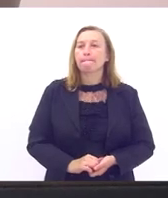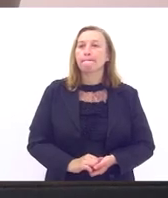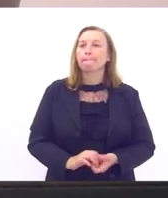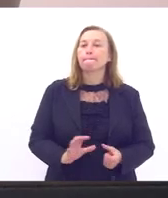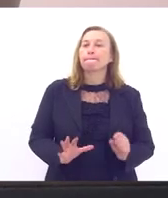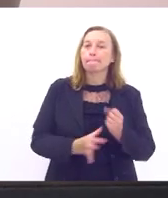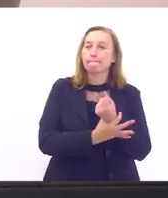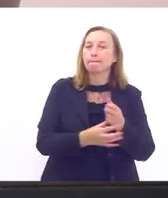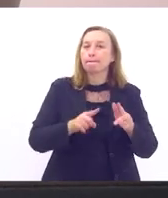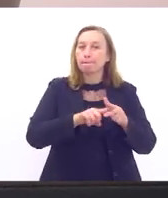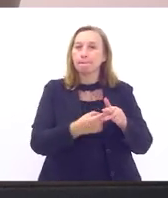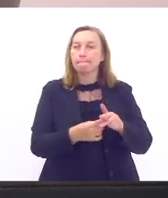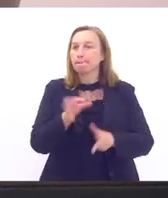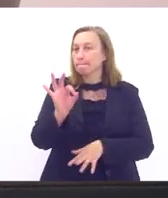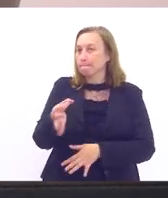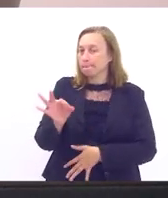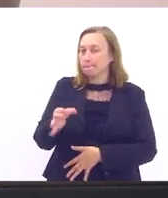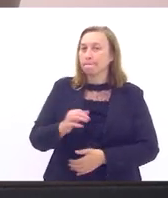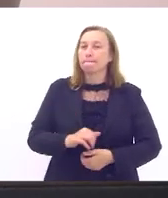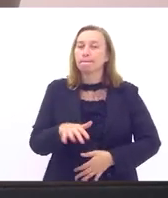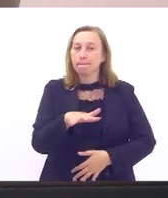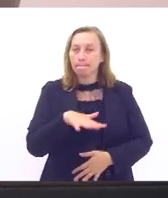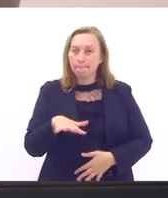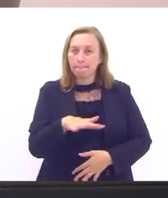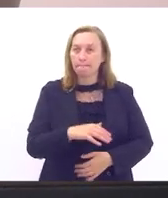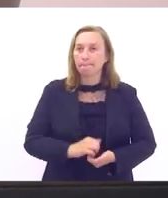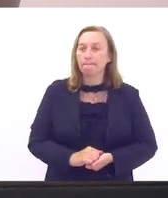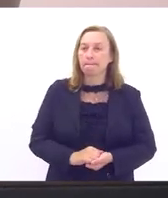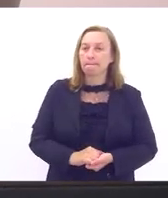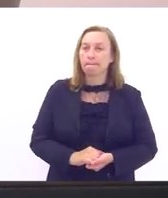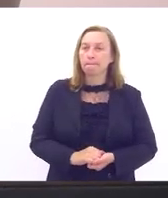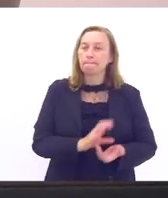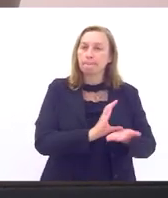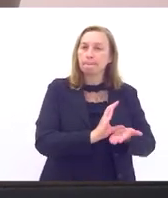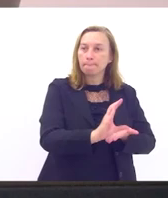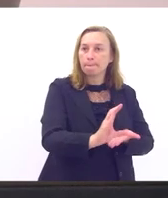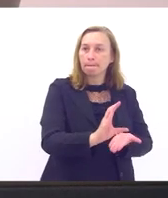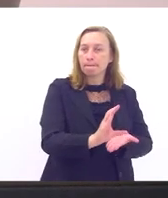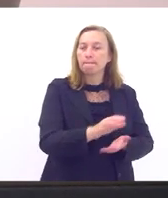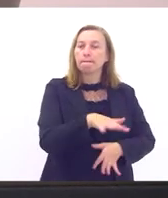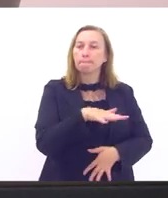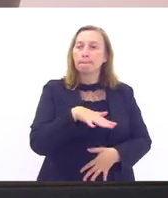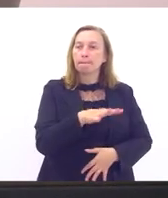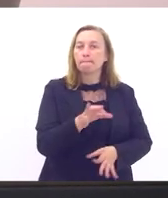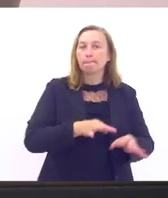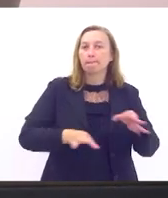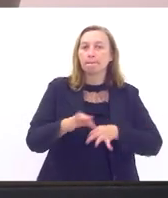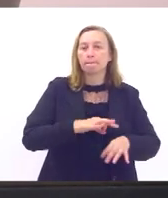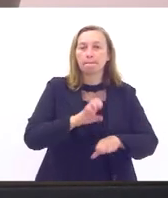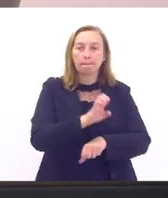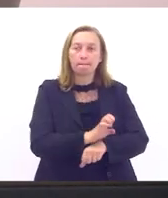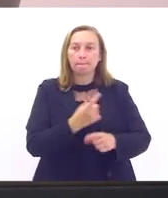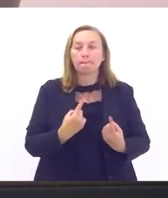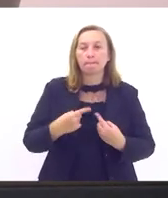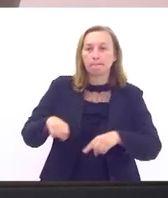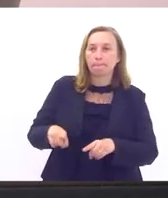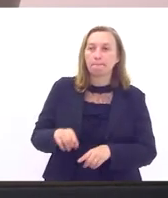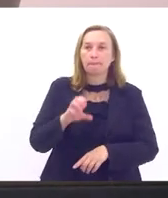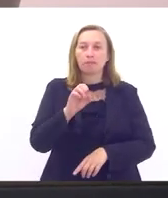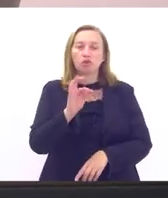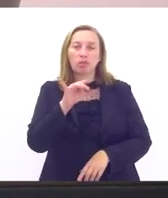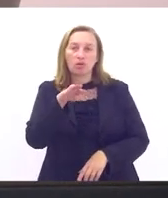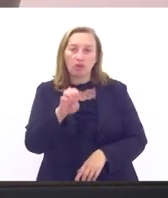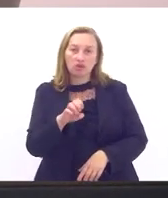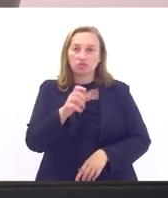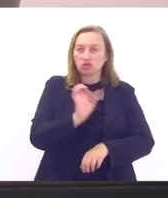garantir os ajustes e adequações necessárias para aquela unidade. Destaque-se ainda que os recursos aportados para a implementação do Plano Estadual de Combate à Eliminação do Tuberculose do Estado do